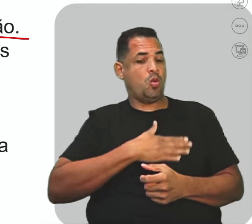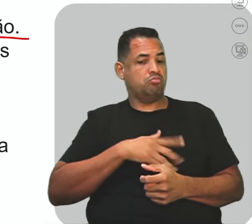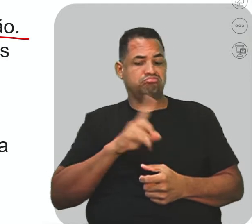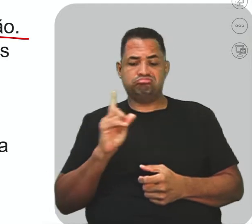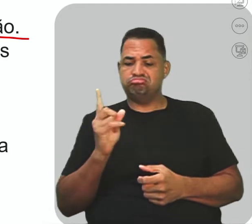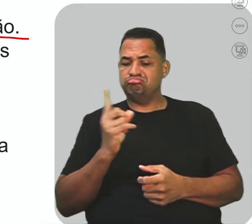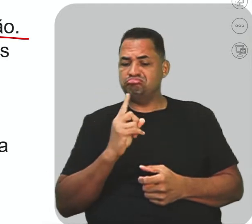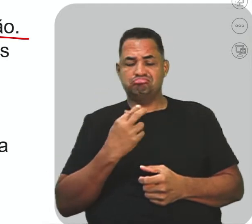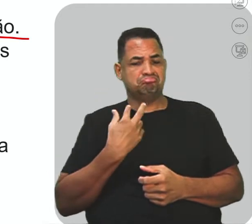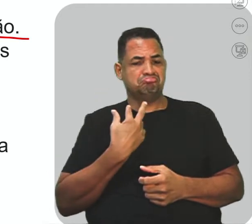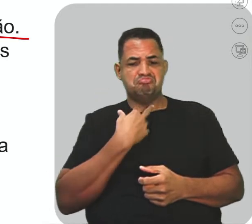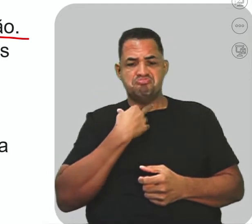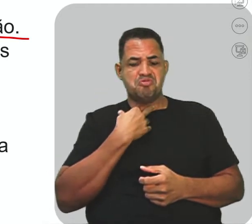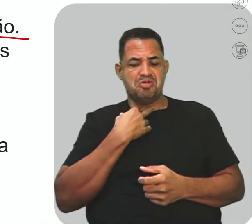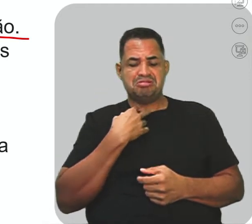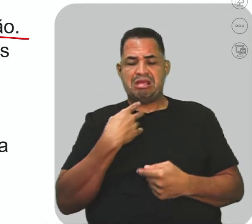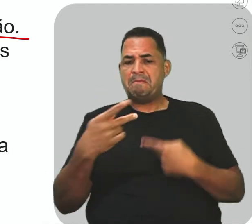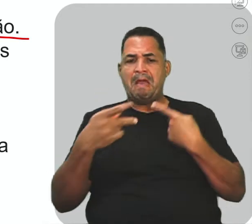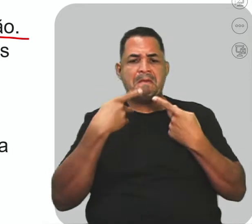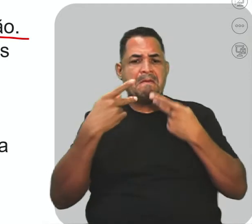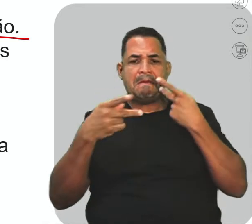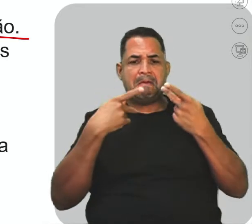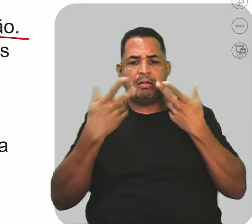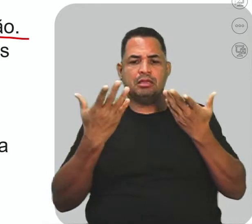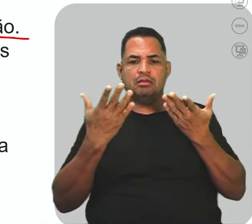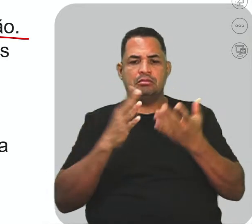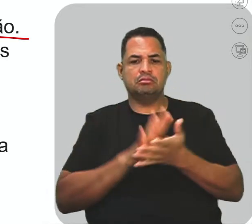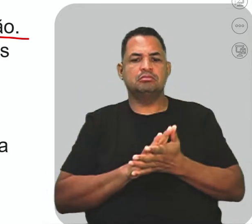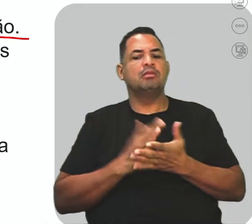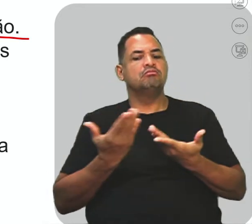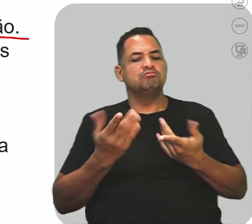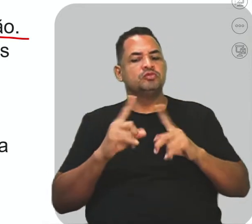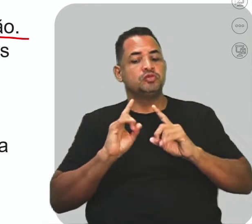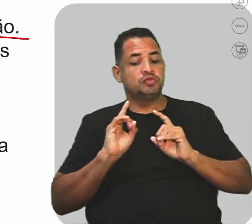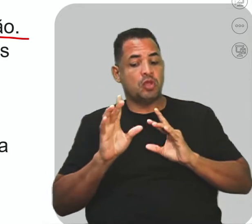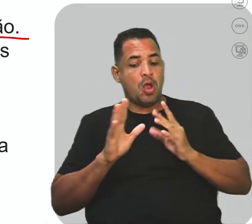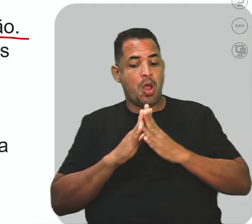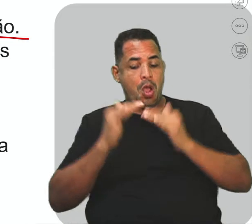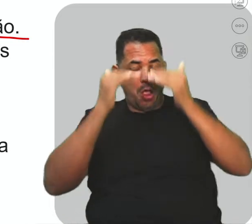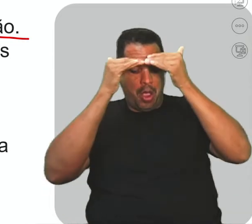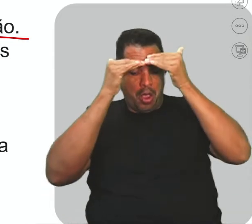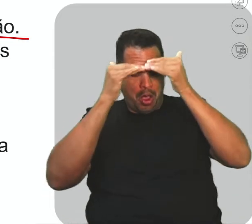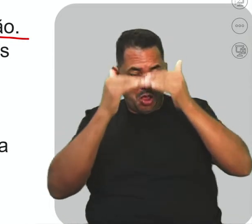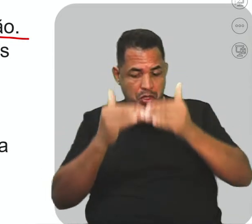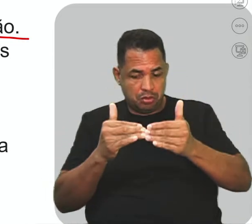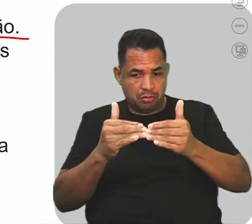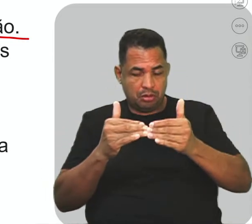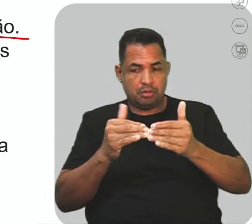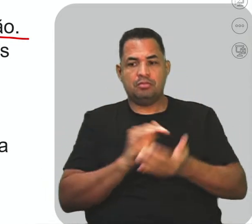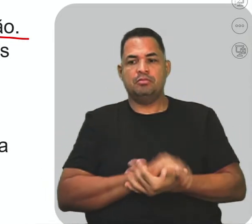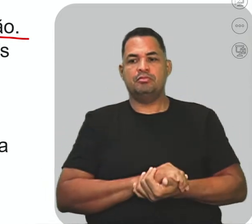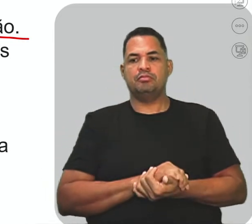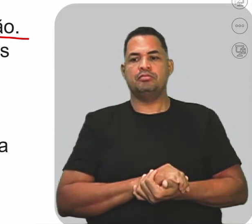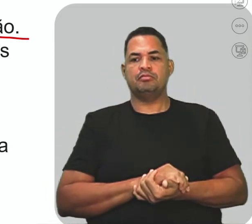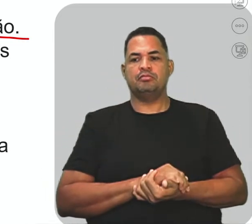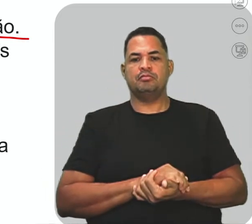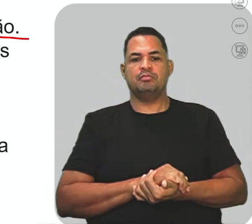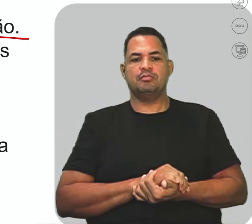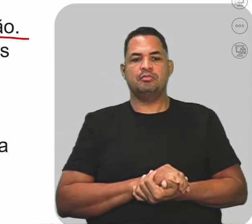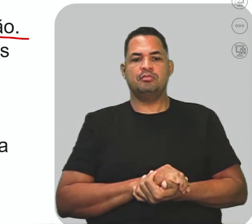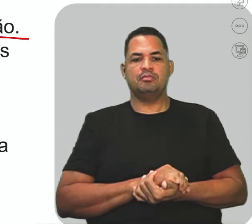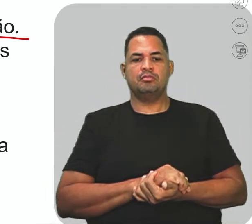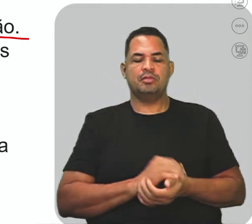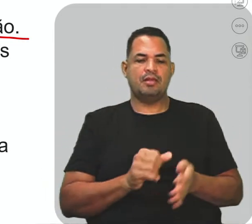não se discute, logo se respeita. Tá? Então, nós vamos aqui separar primeira